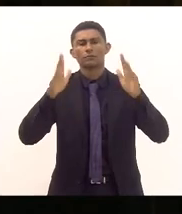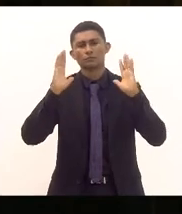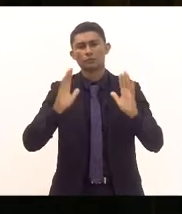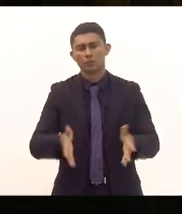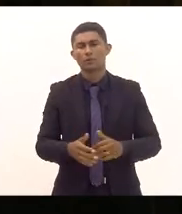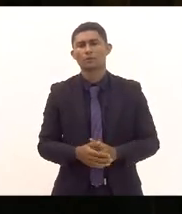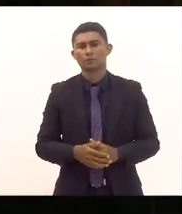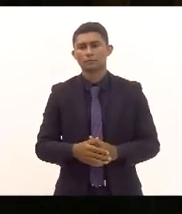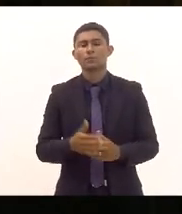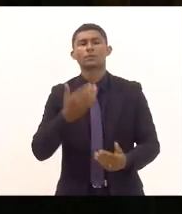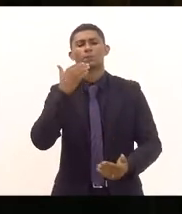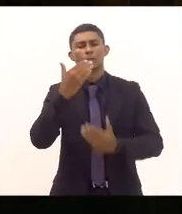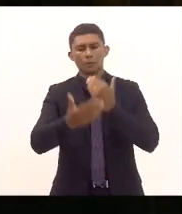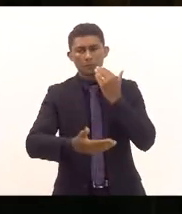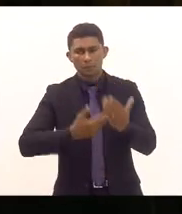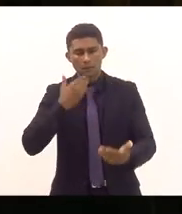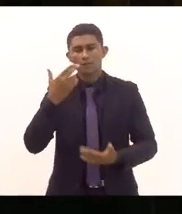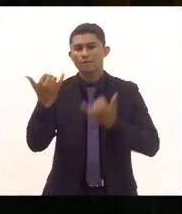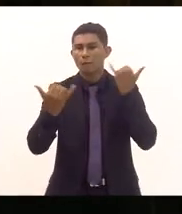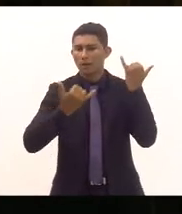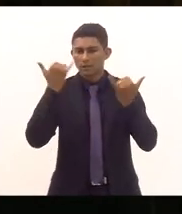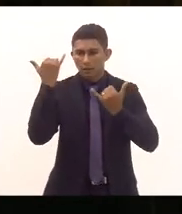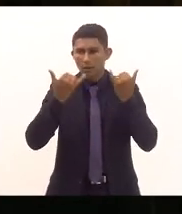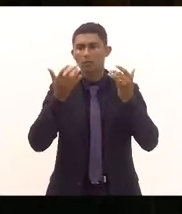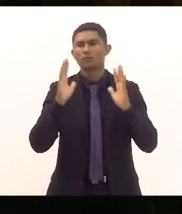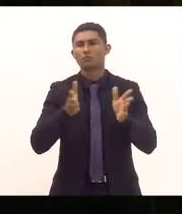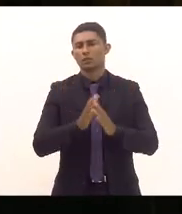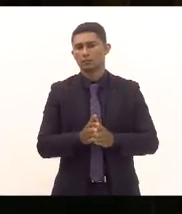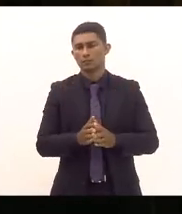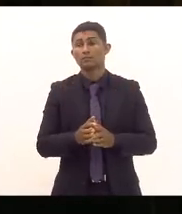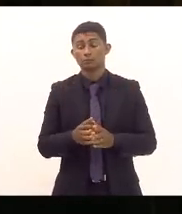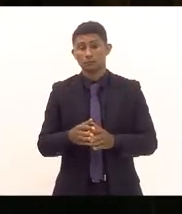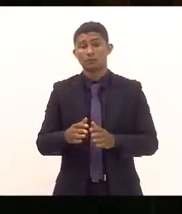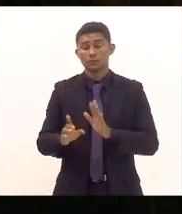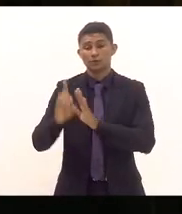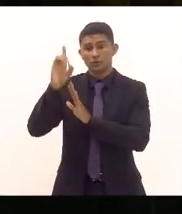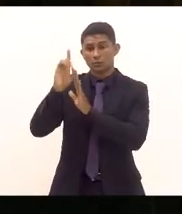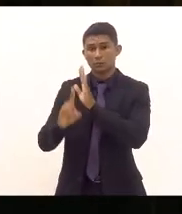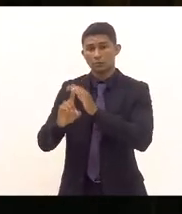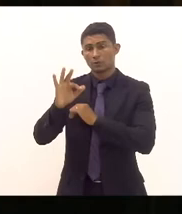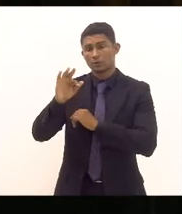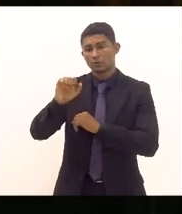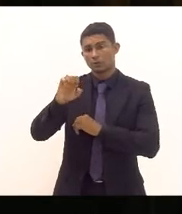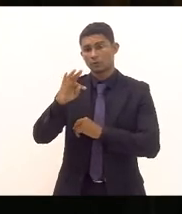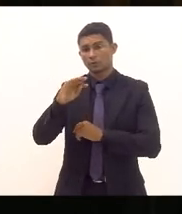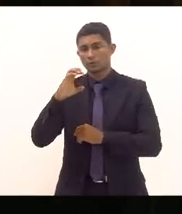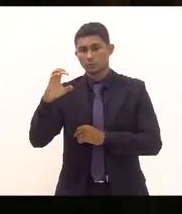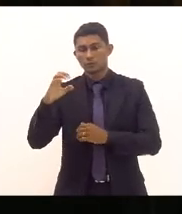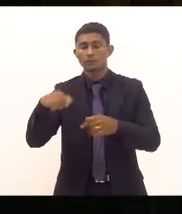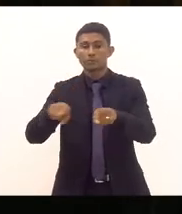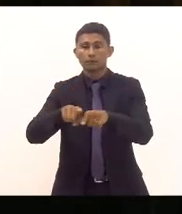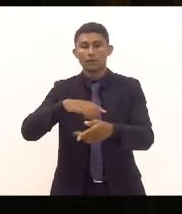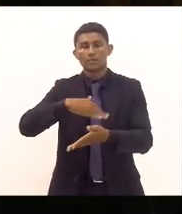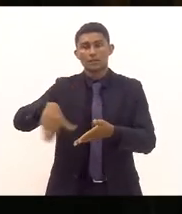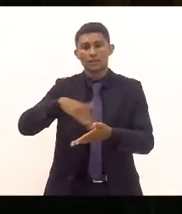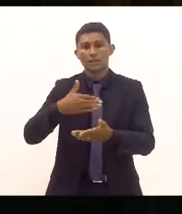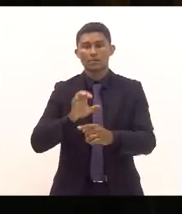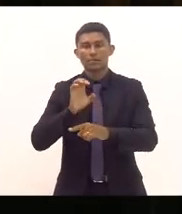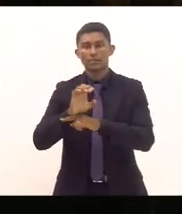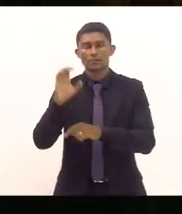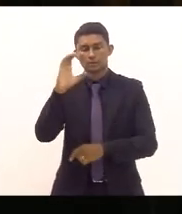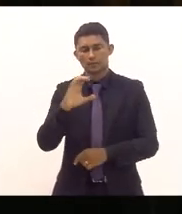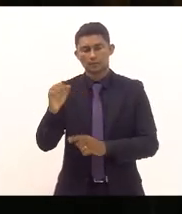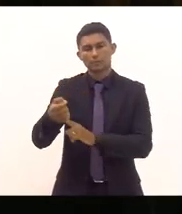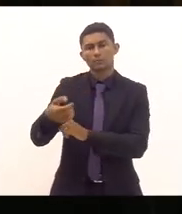já fiz o requerimento de informação não só para a direção da Faetec mais para Secretaria de Estado de ciência e